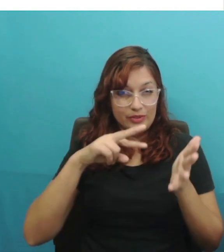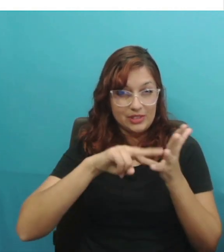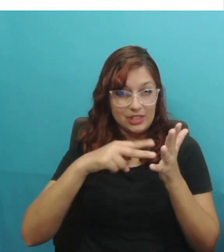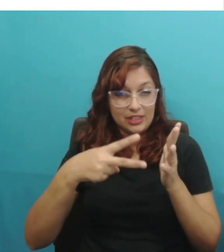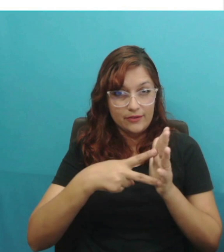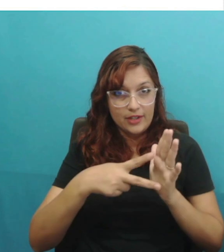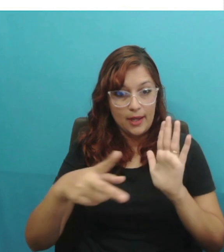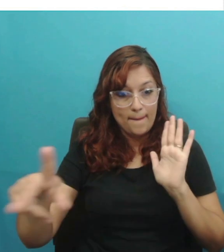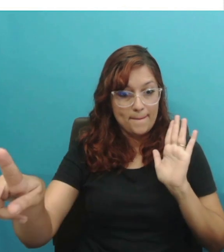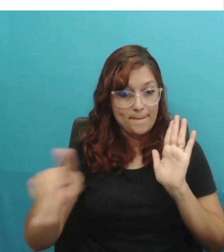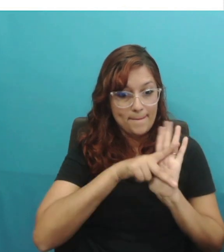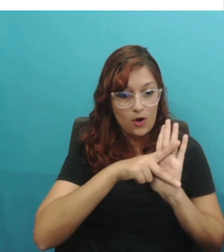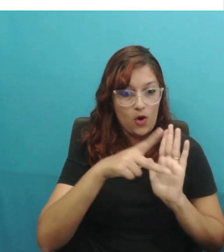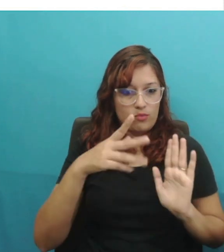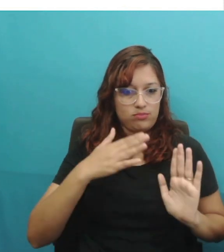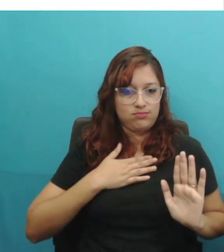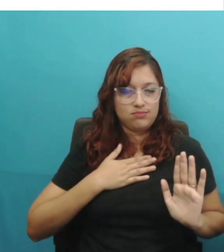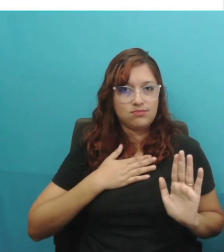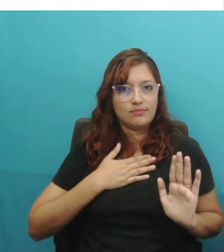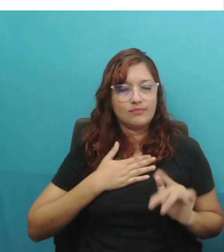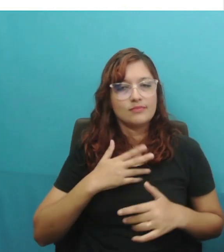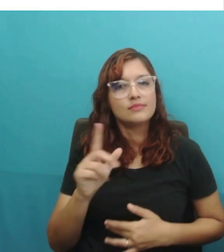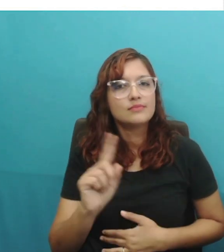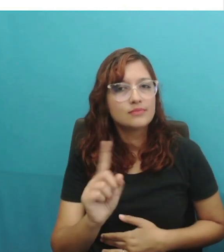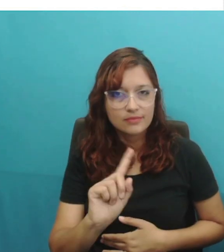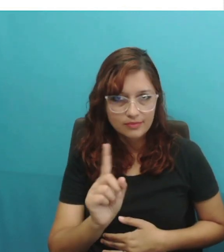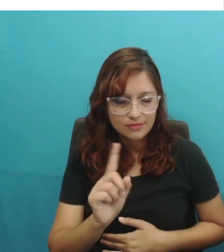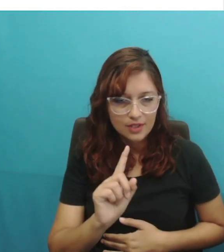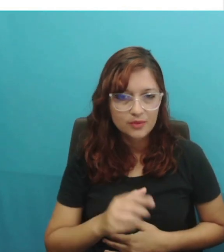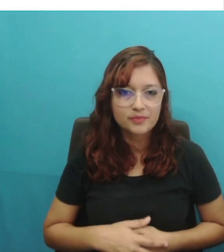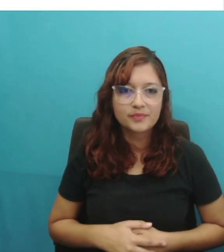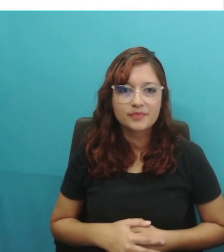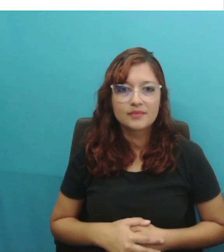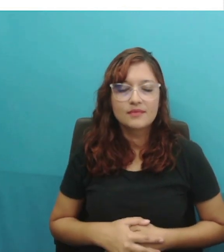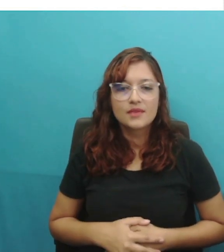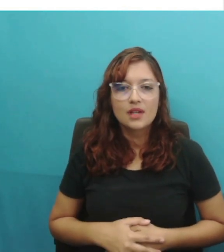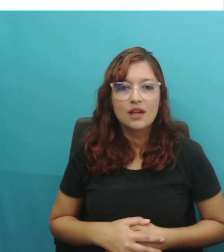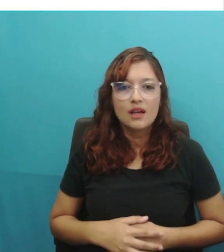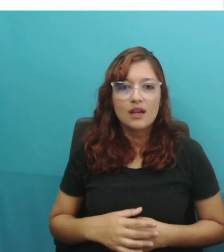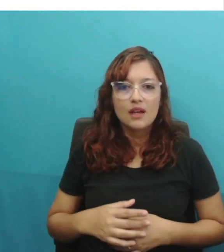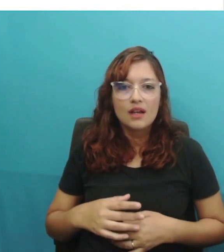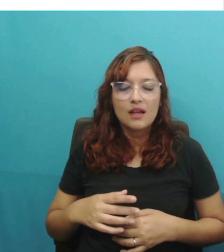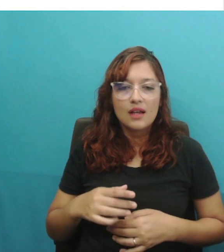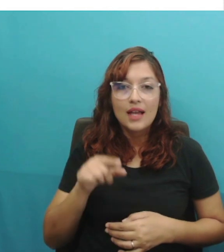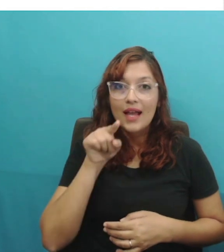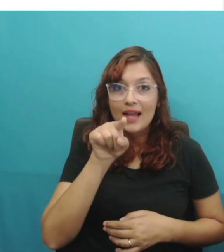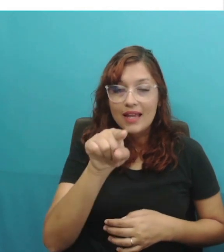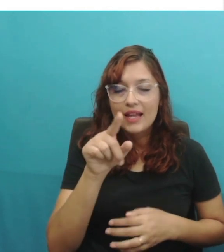mas ele não tem o sentido de pertencer, não.